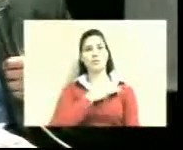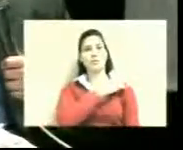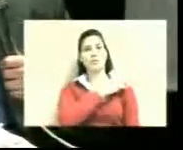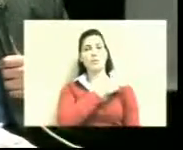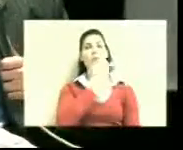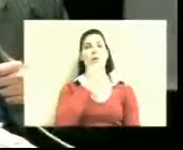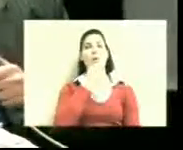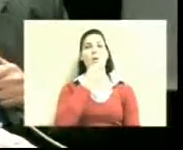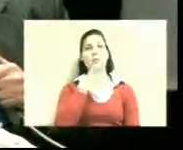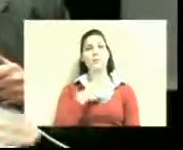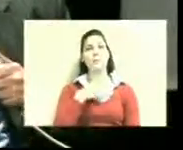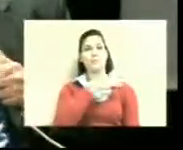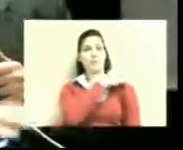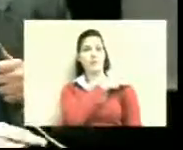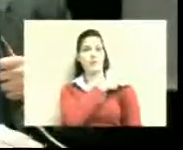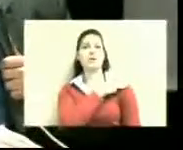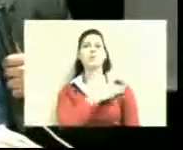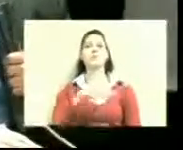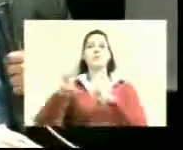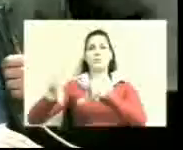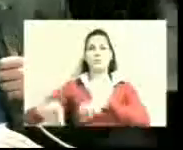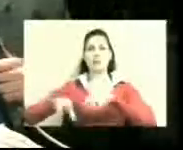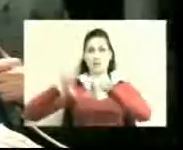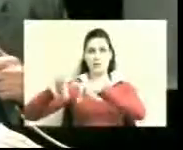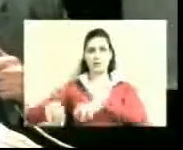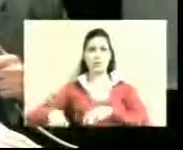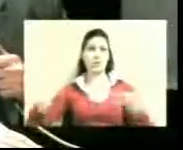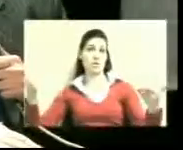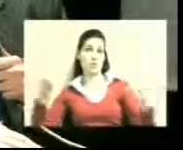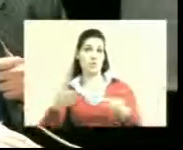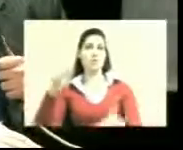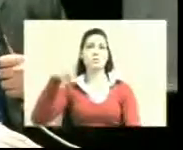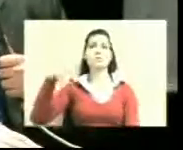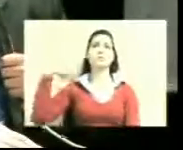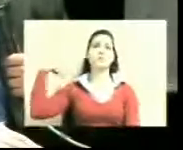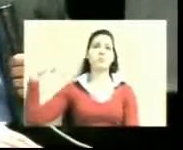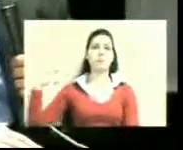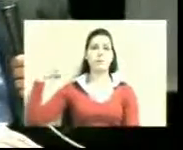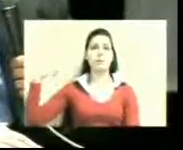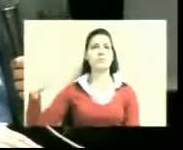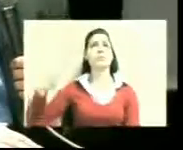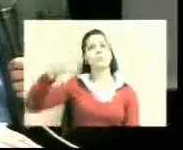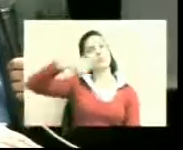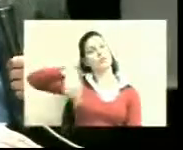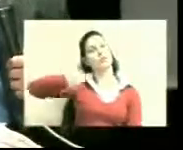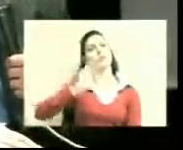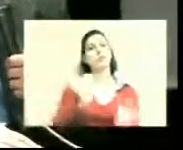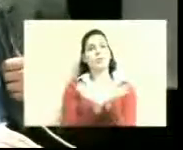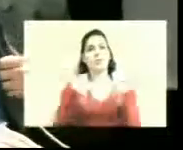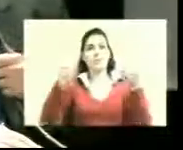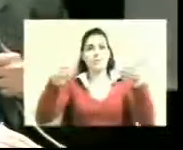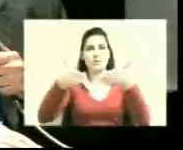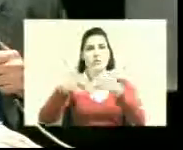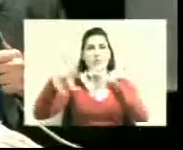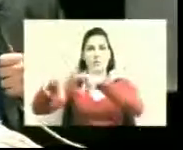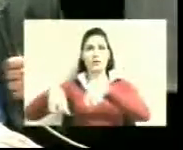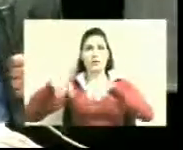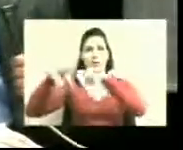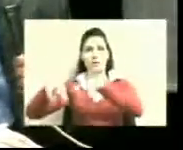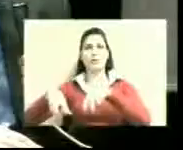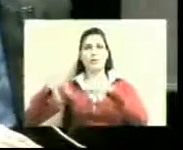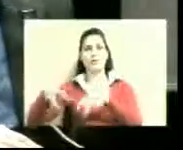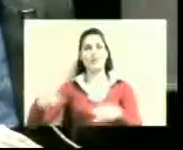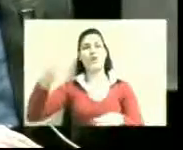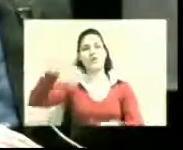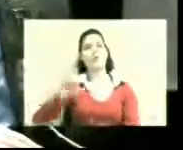Agricultura, Mendes Ribeiro Filho, hoje exercendo sua função como deputado federal. Por isso, nós da Comissão da Agricultura, Pecuária e Cooperativismo nos sentimos muito à